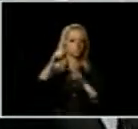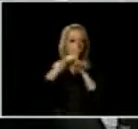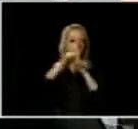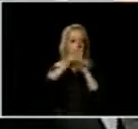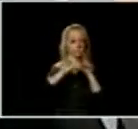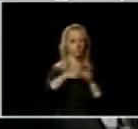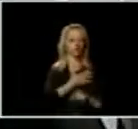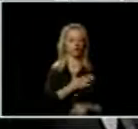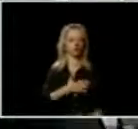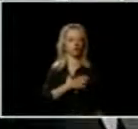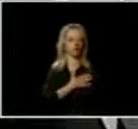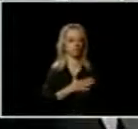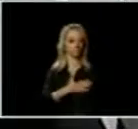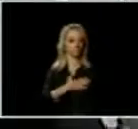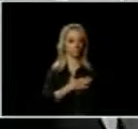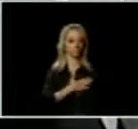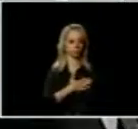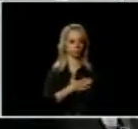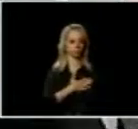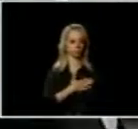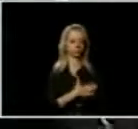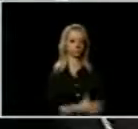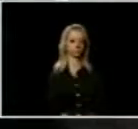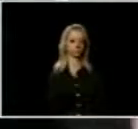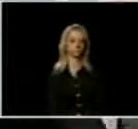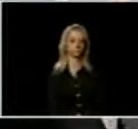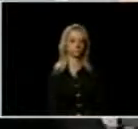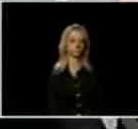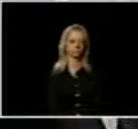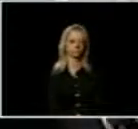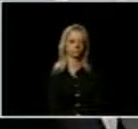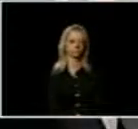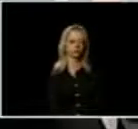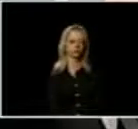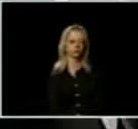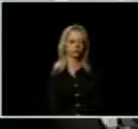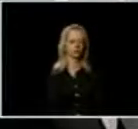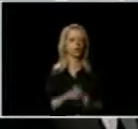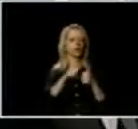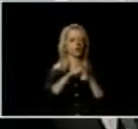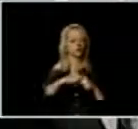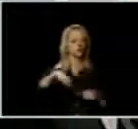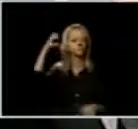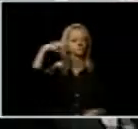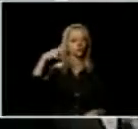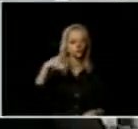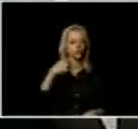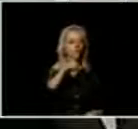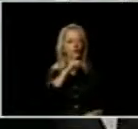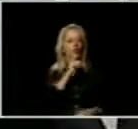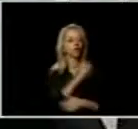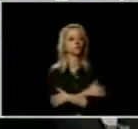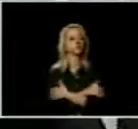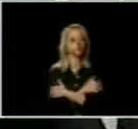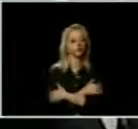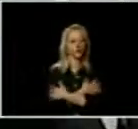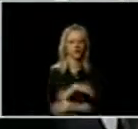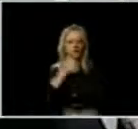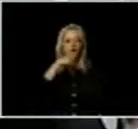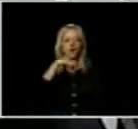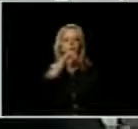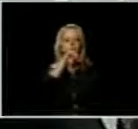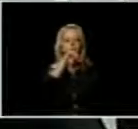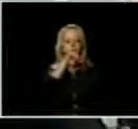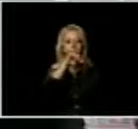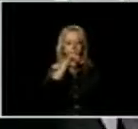porque contamos com a população presente, debaixo de chuva, de frio, mães estiveram aqui para discutir a